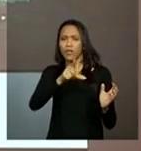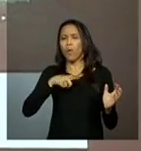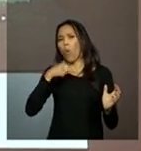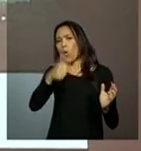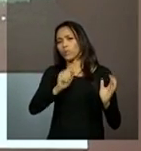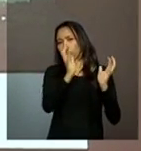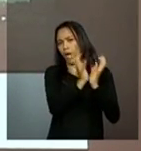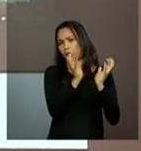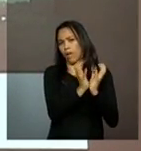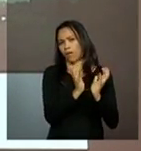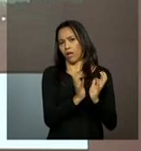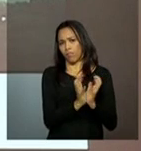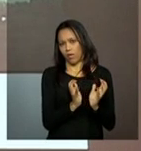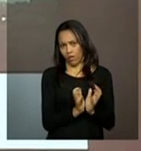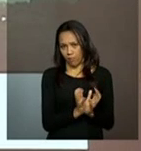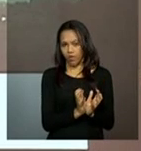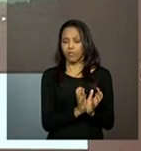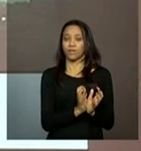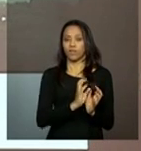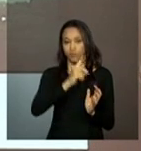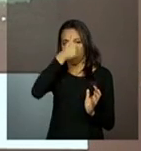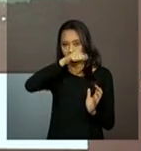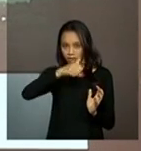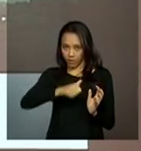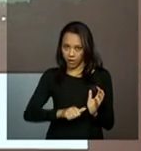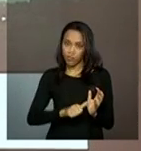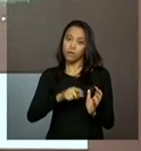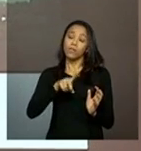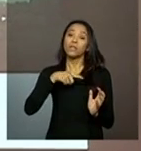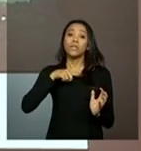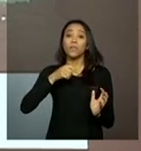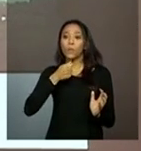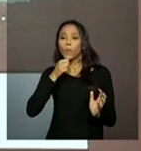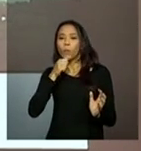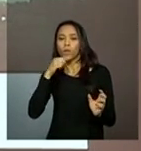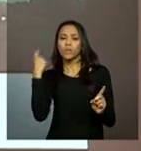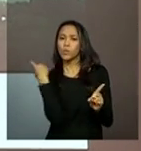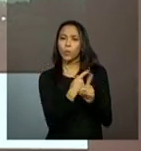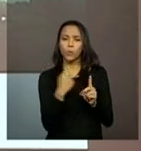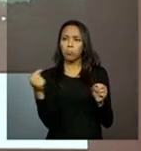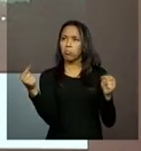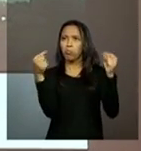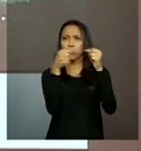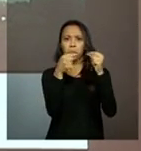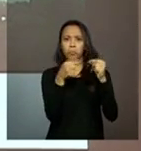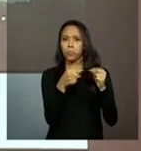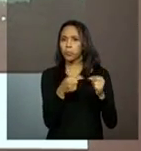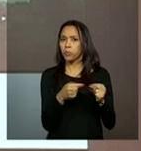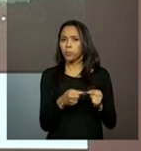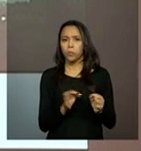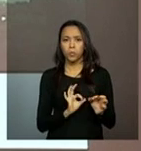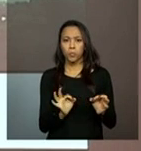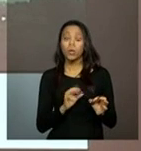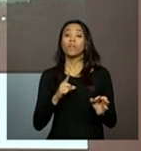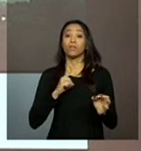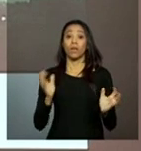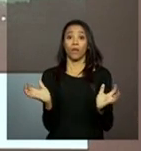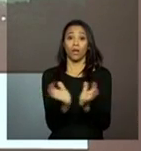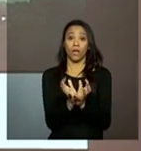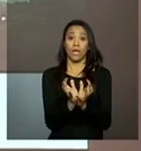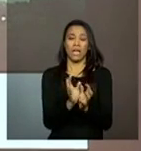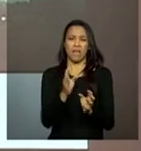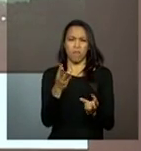categorias, como áreas que não se enquadram em nenhuma das chaves de classificação anteriores, bancos de areia